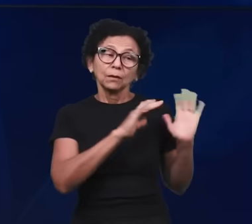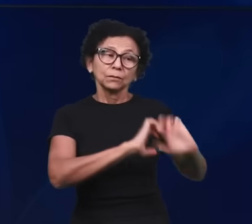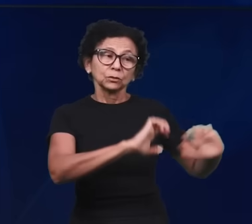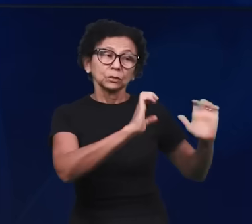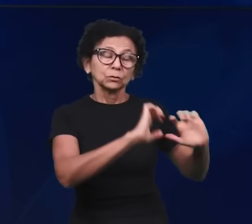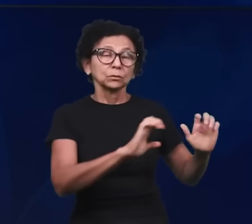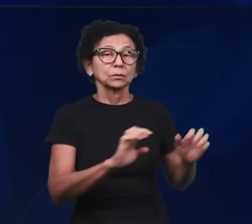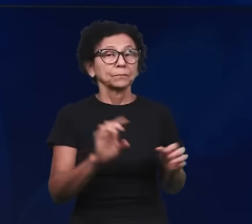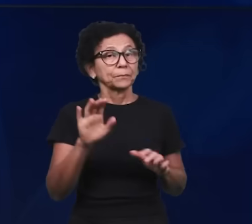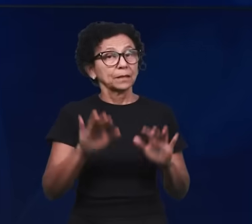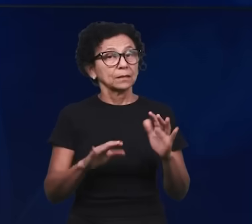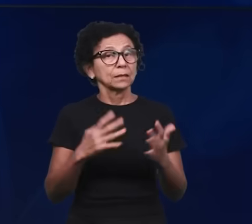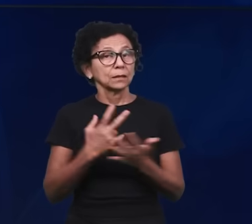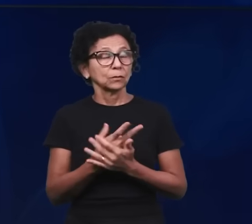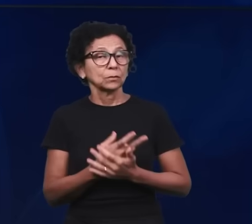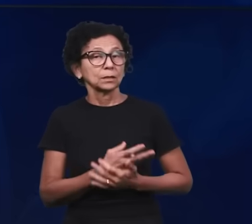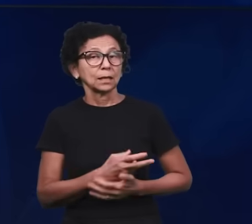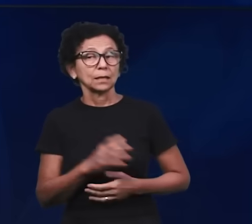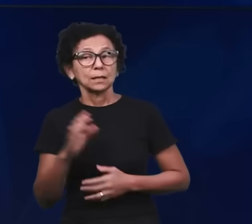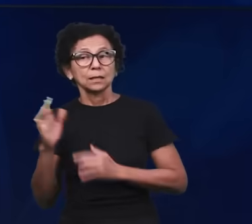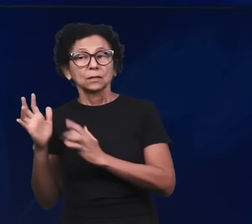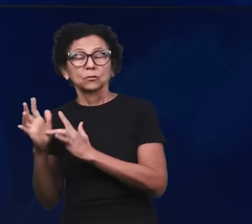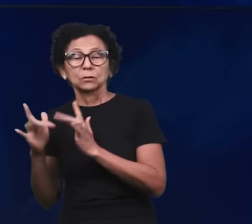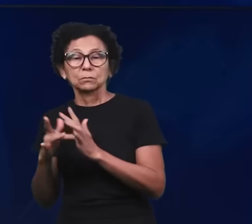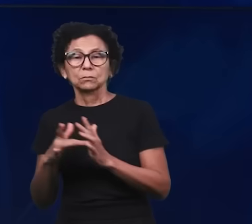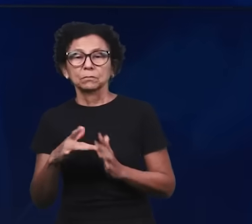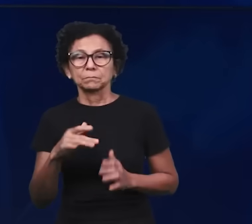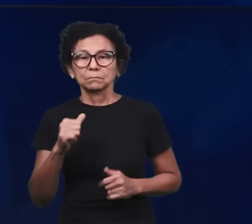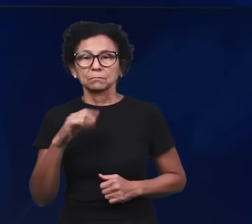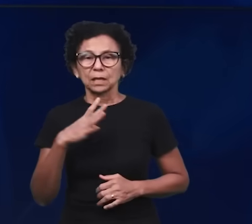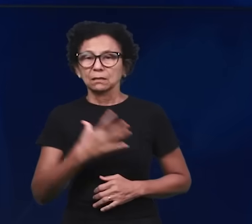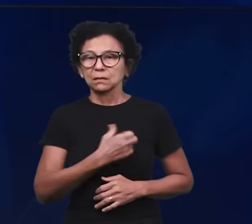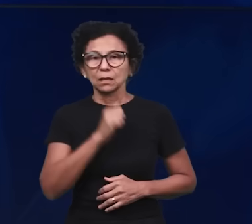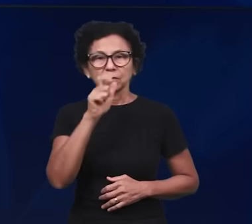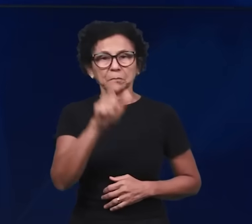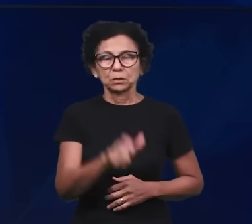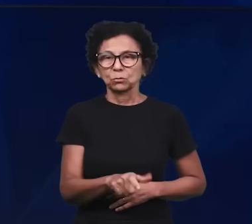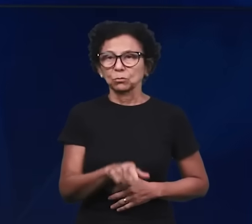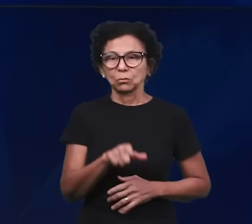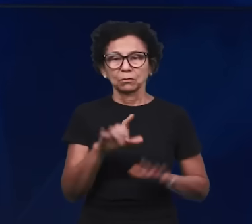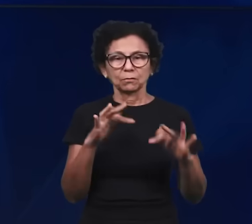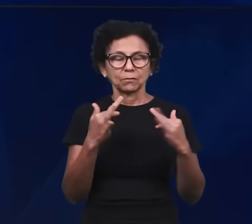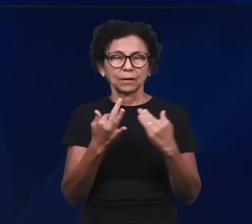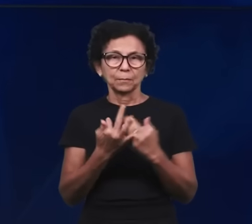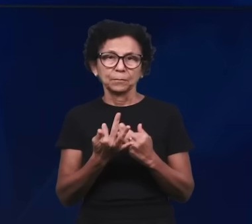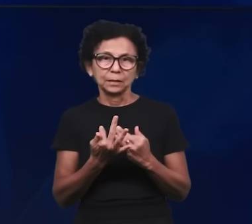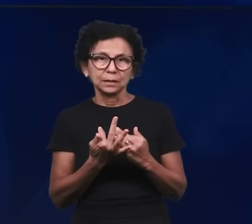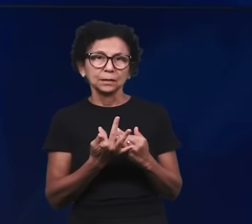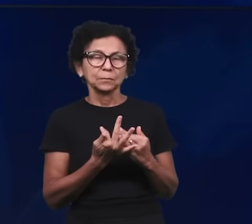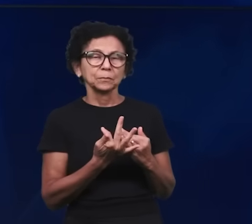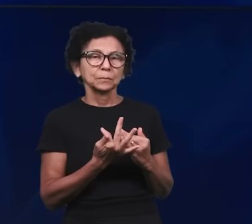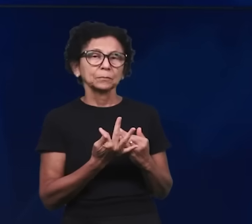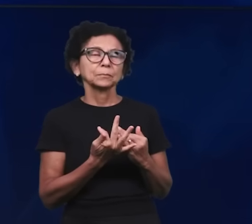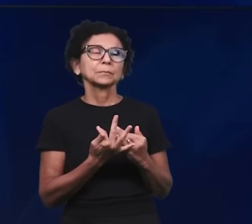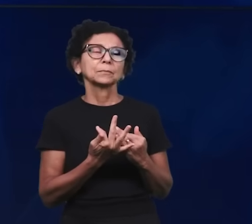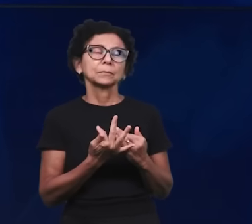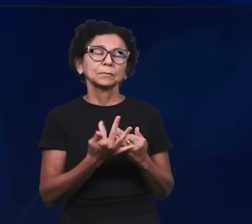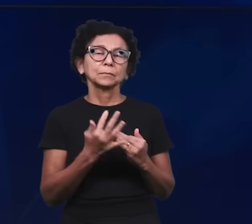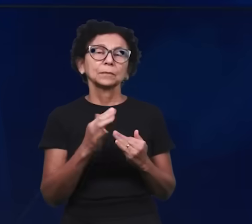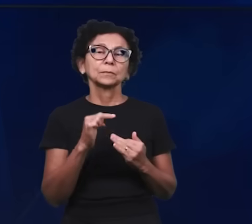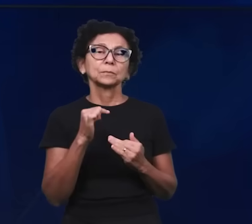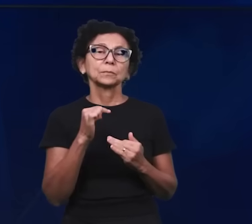Senhor salva alguém, uma família, uma pessoa de uma família para resgatar toda uma família, né?